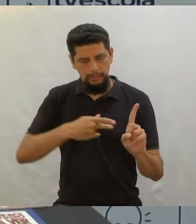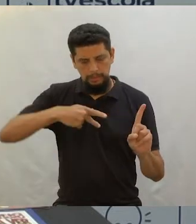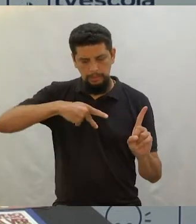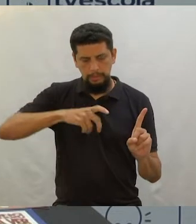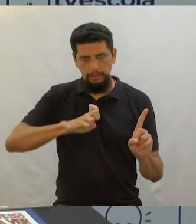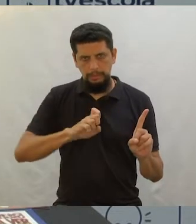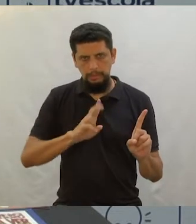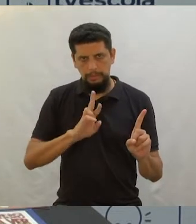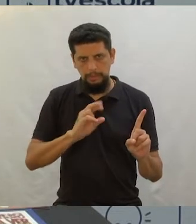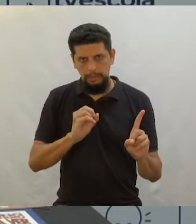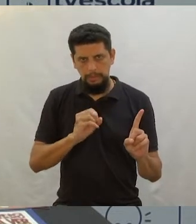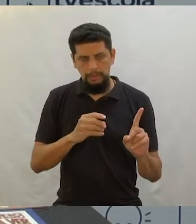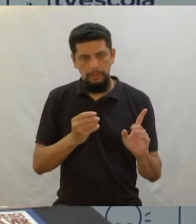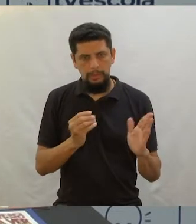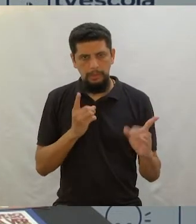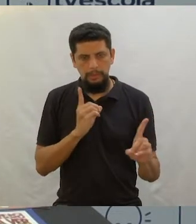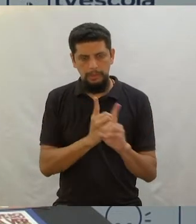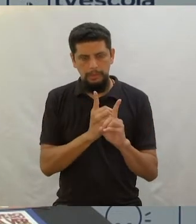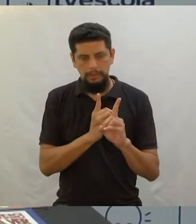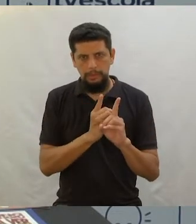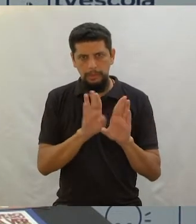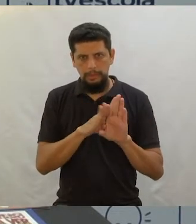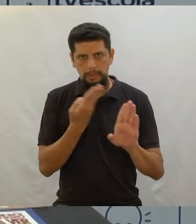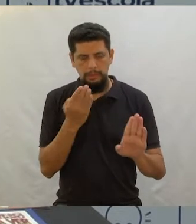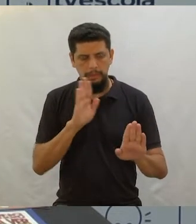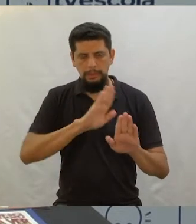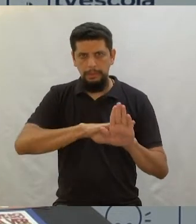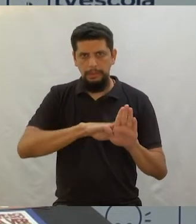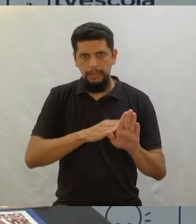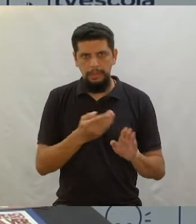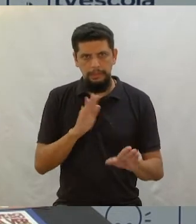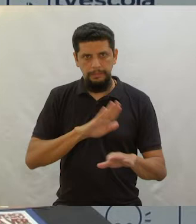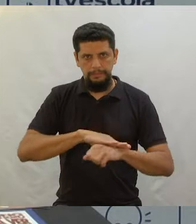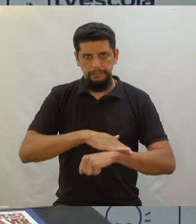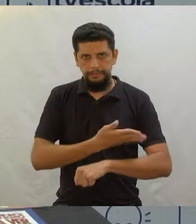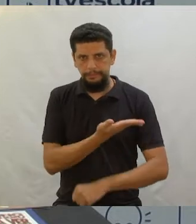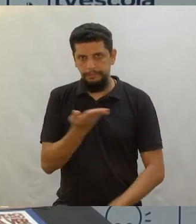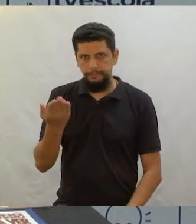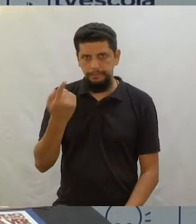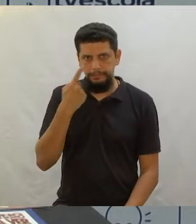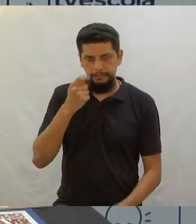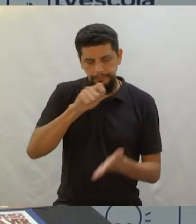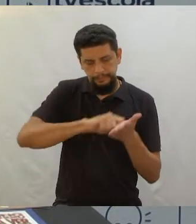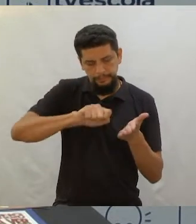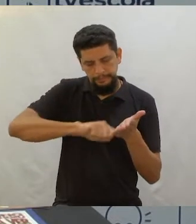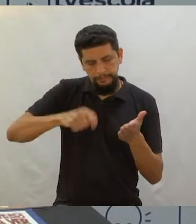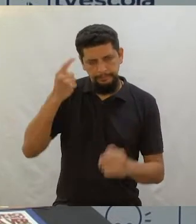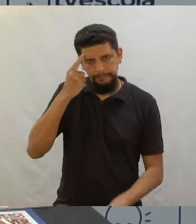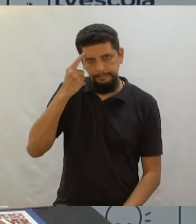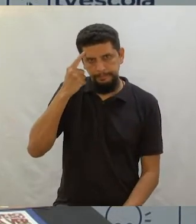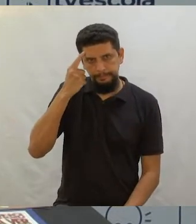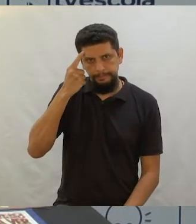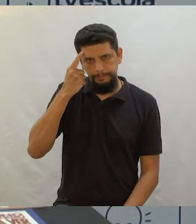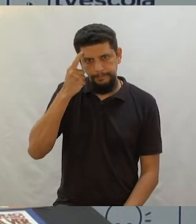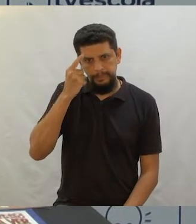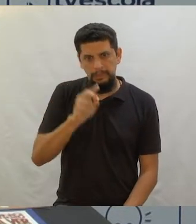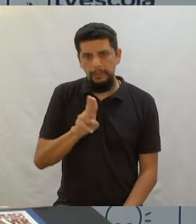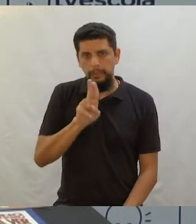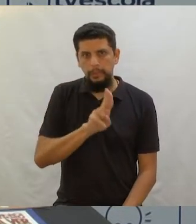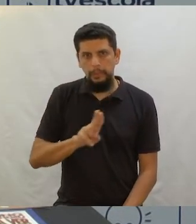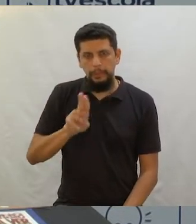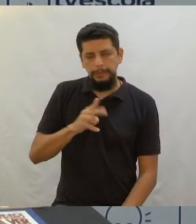Pedrinho vai encontrar atrás da porta vou dar um tempinho para você fazer as suas anotações pensar